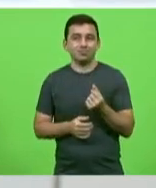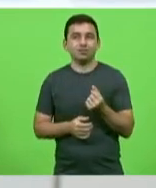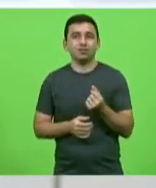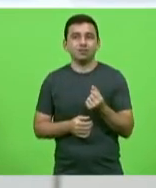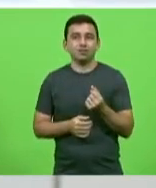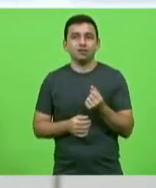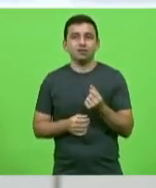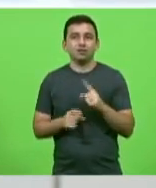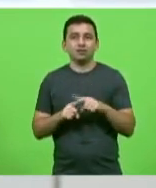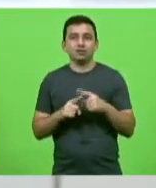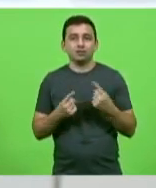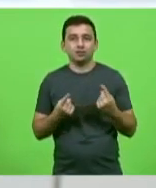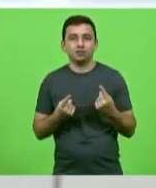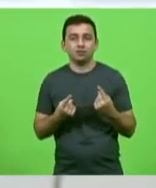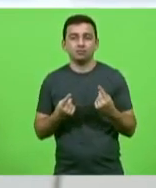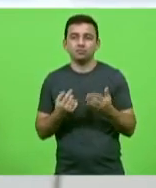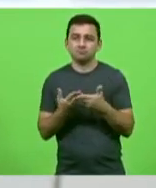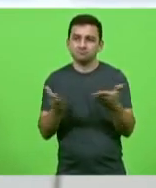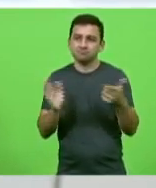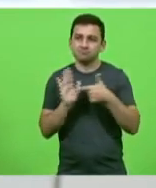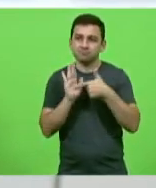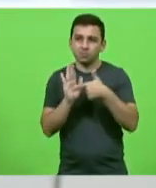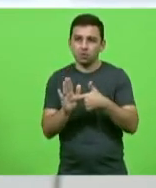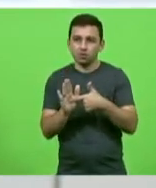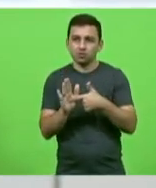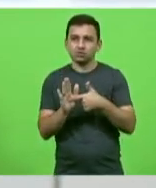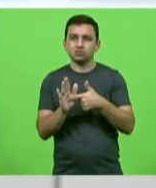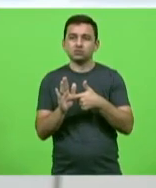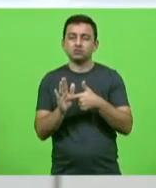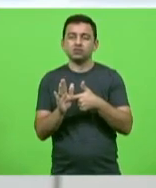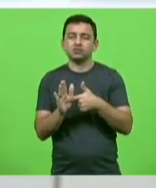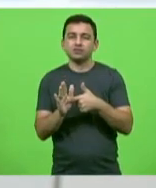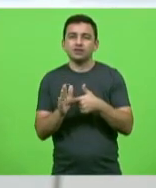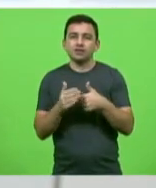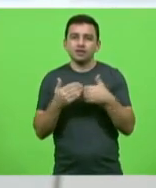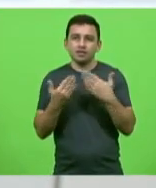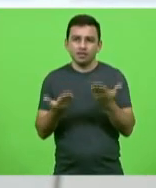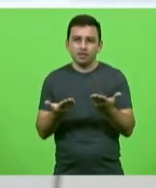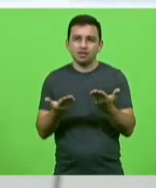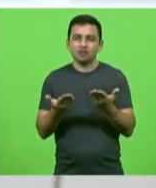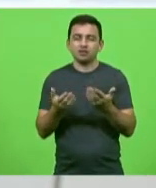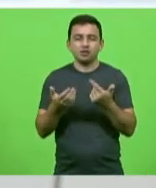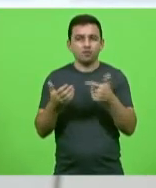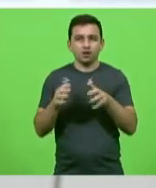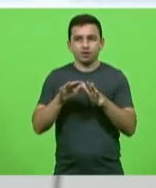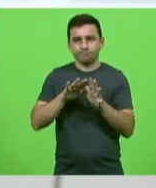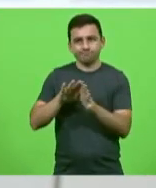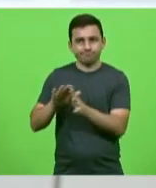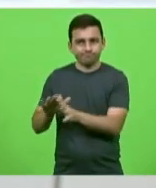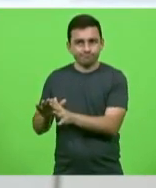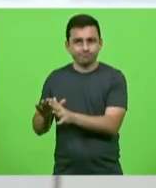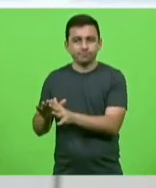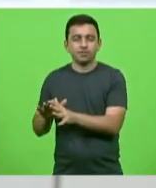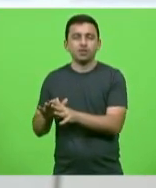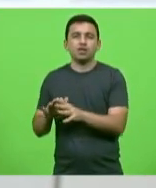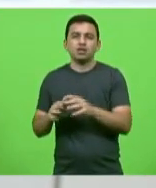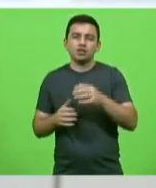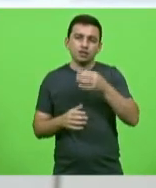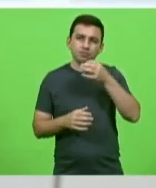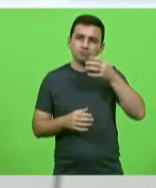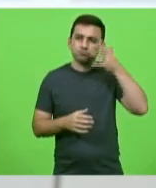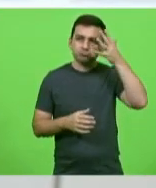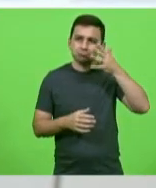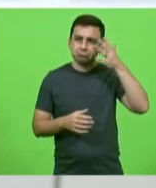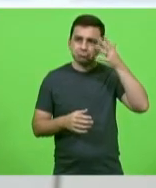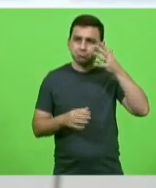a todos é sem a evidência de que a imparcialidade foram relegados os depoimentos dos Servidores envolvidos